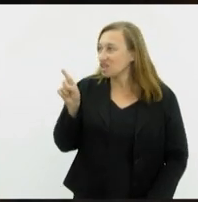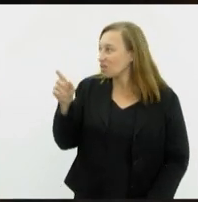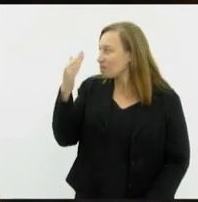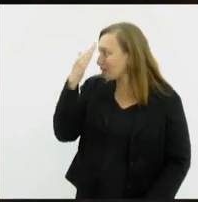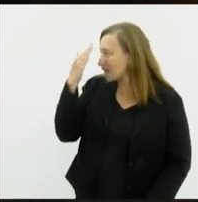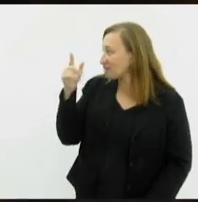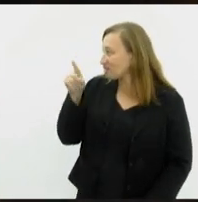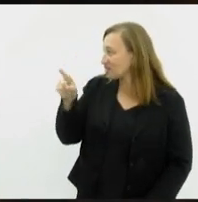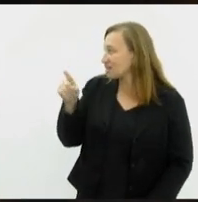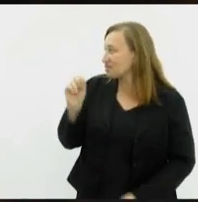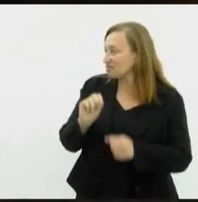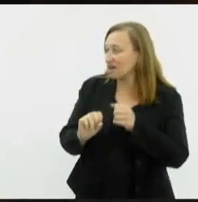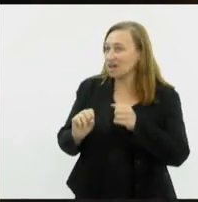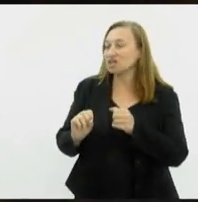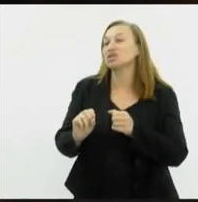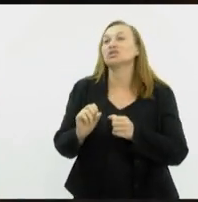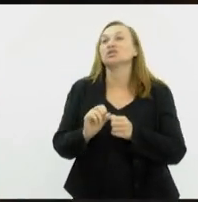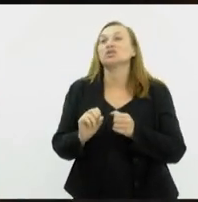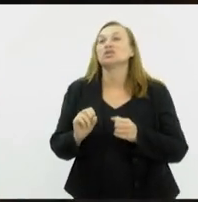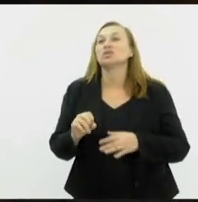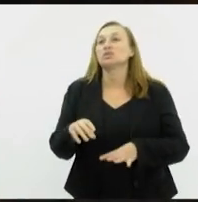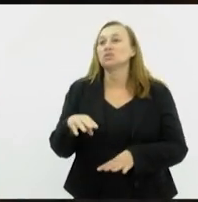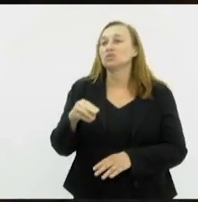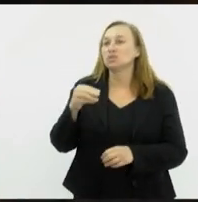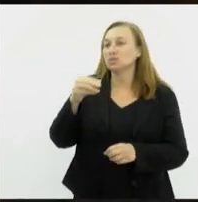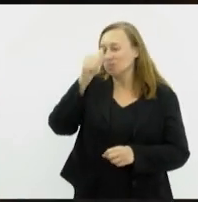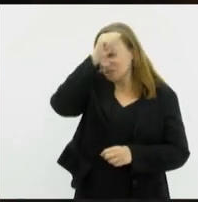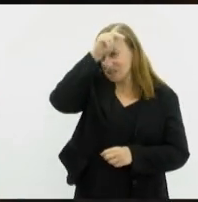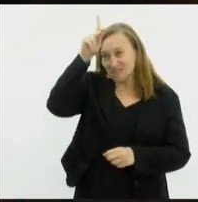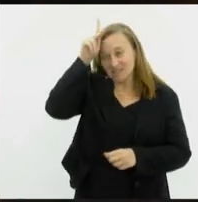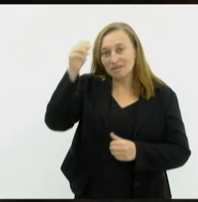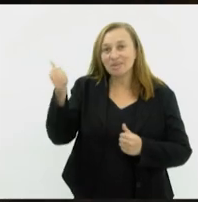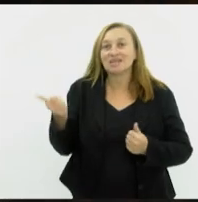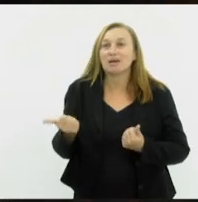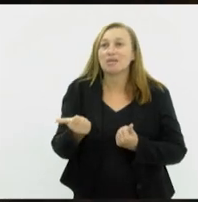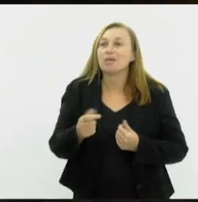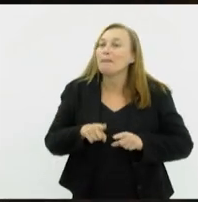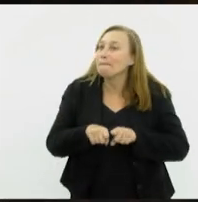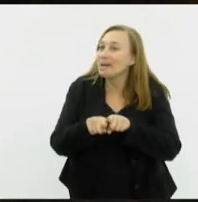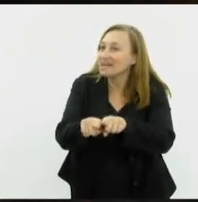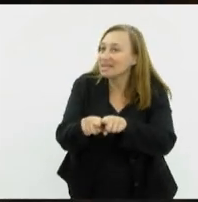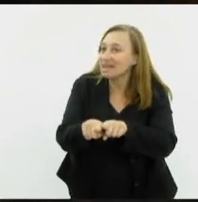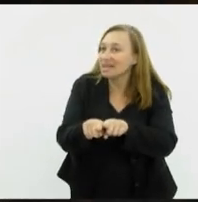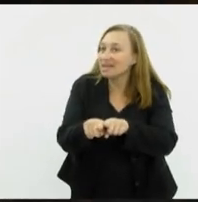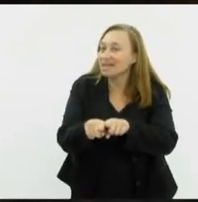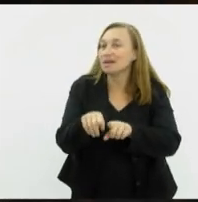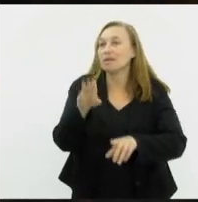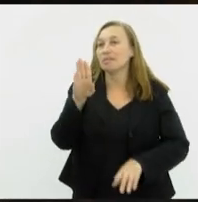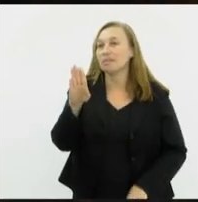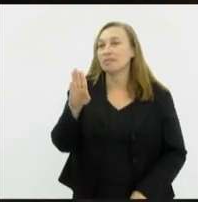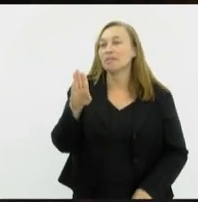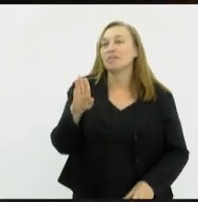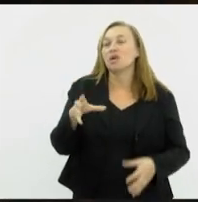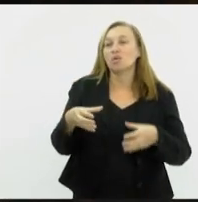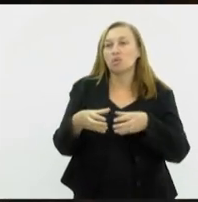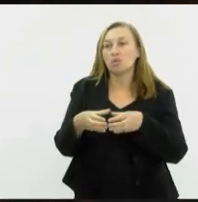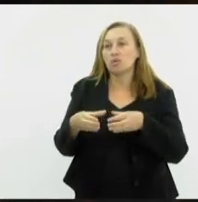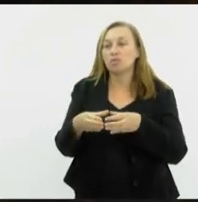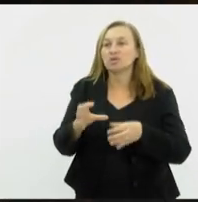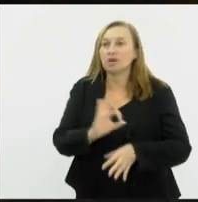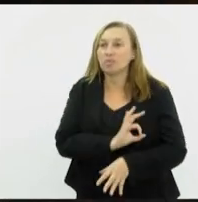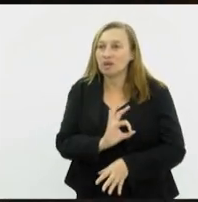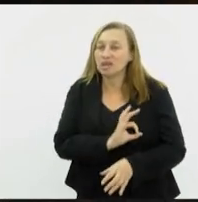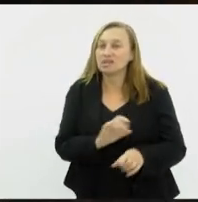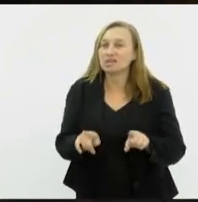município. Essa parceria que vocês têm juntamente ao batalhão, juntamente com a Guarda Municipal, com a Segurança Pública